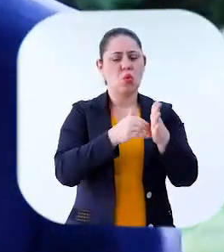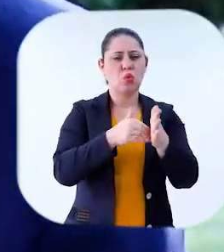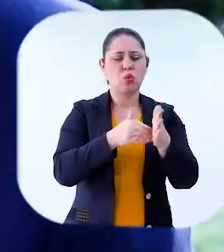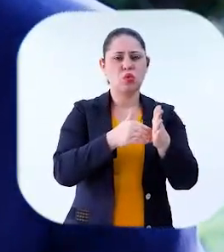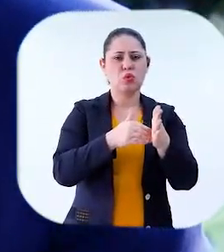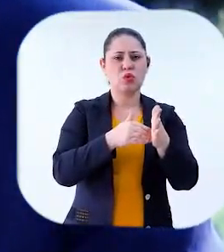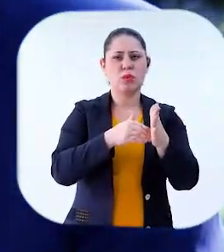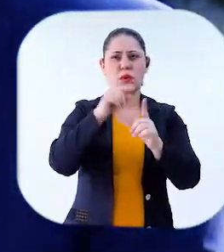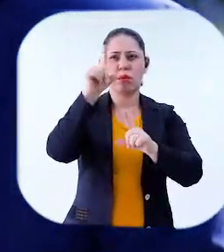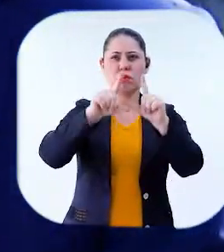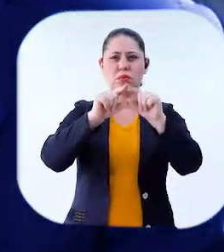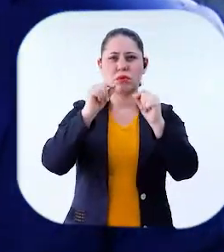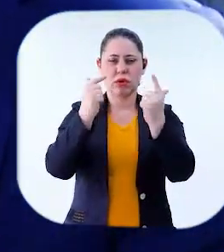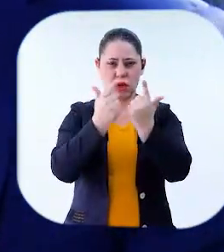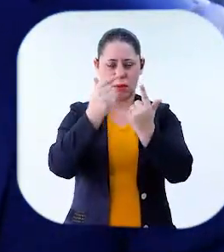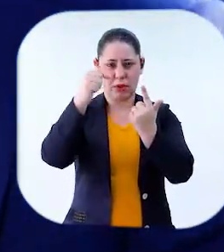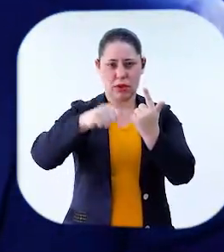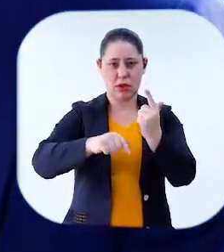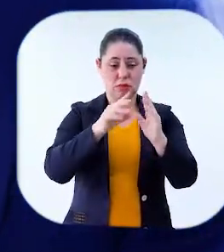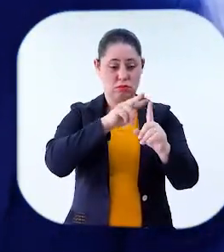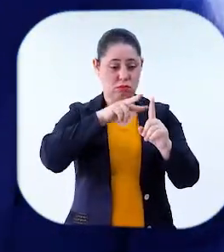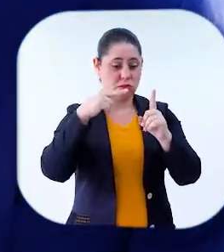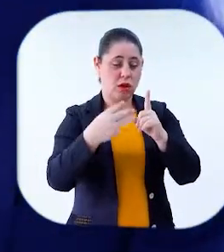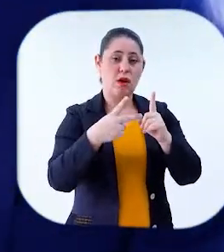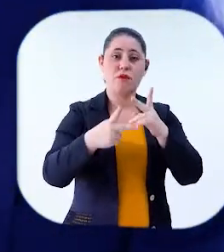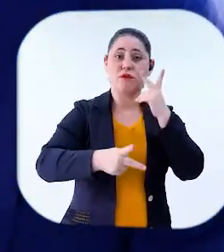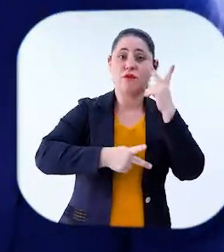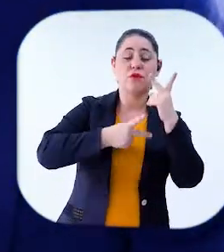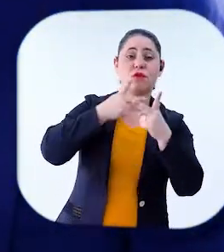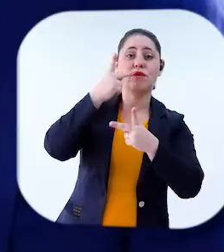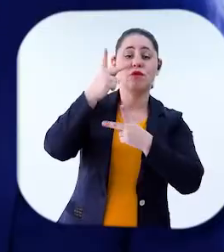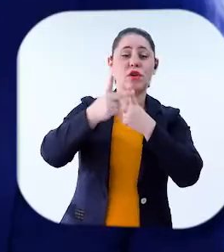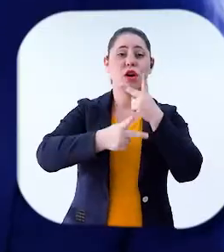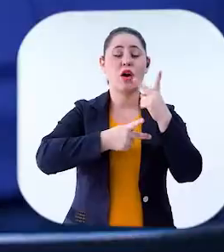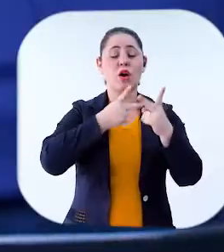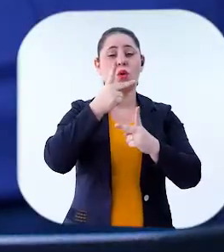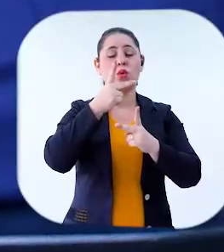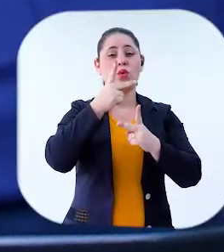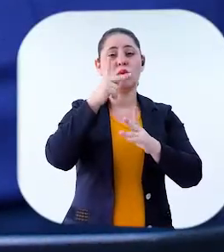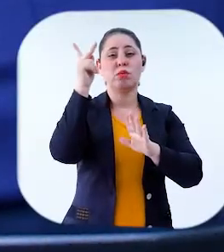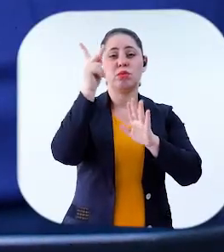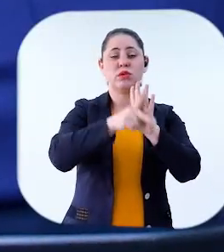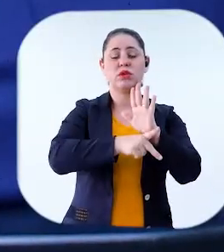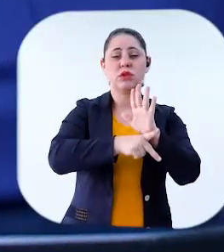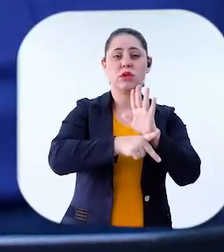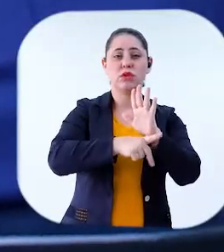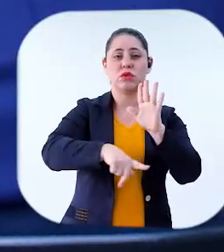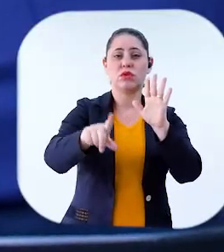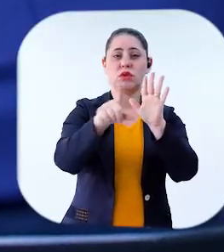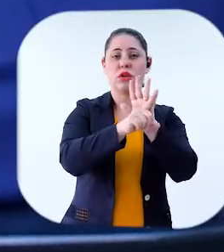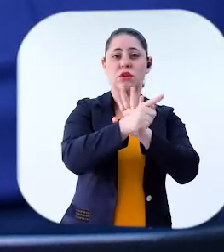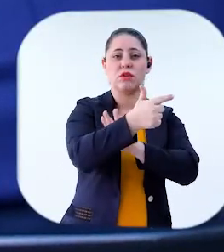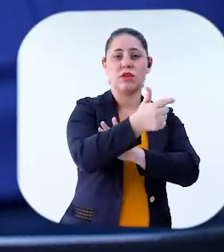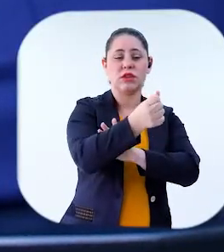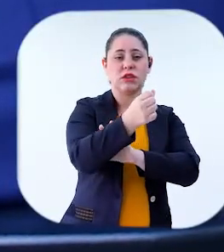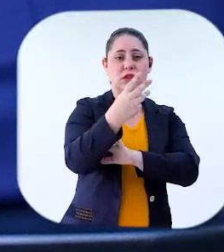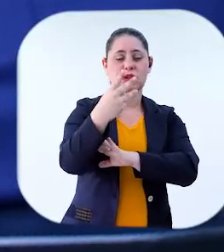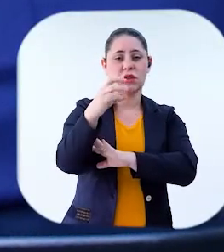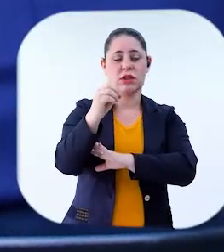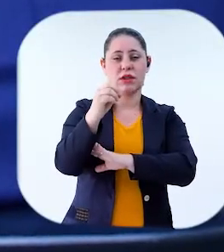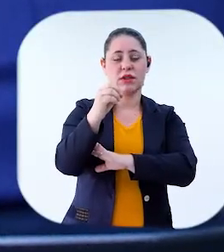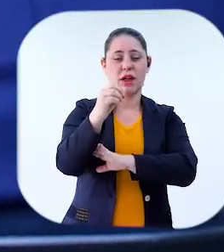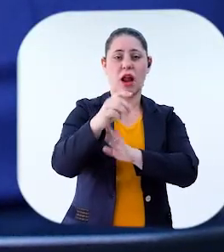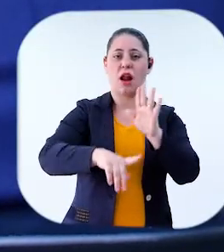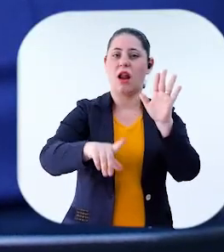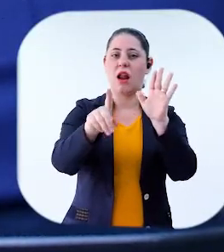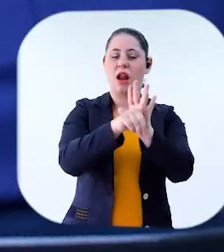último programa que a gente gravou, certamente você acompanhou aqui, o Ponto de Vista, a gente falou sobre o projeto de lei 2630, que fala da